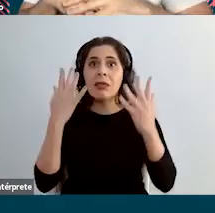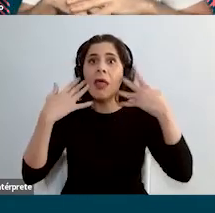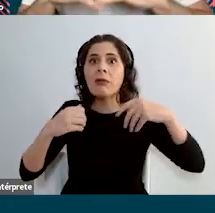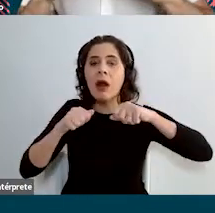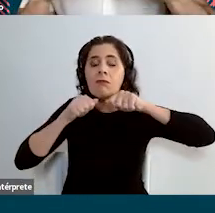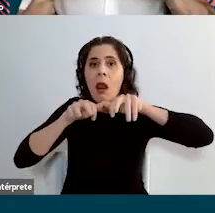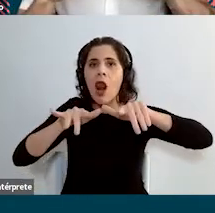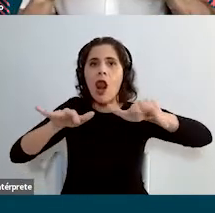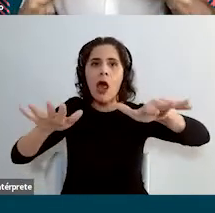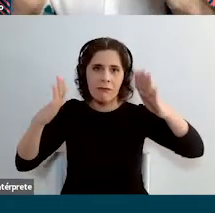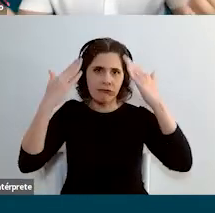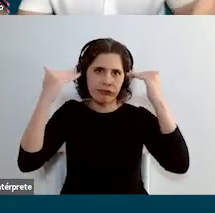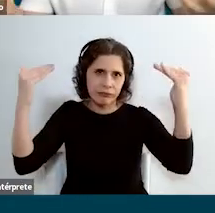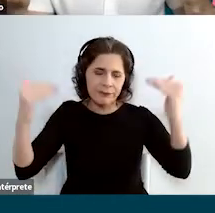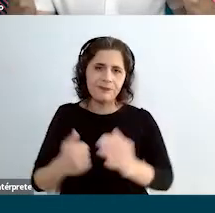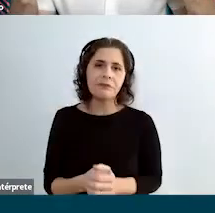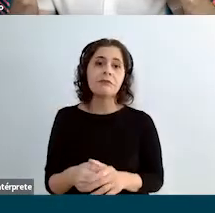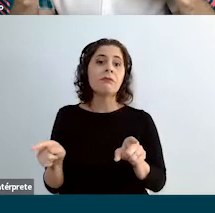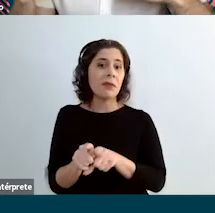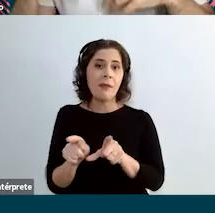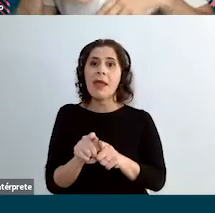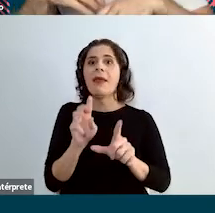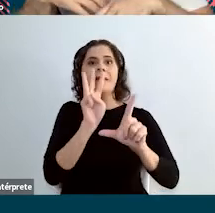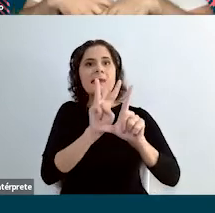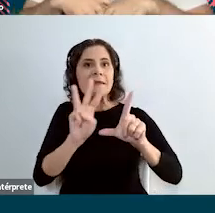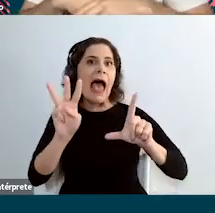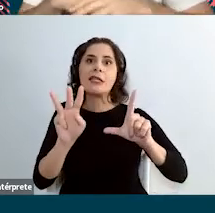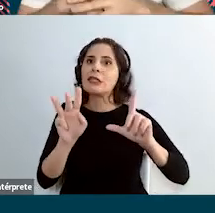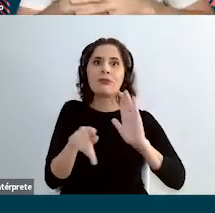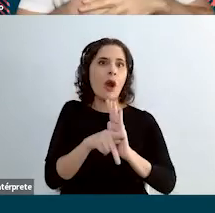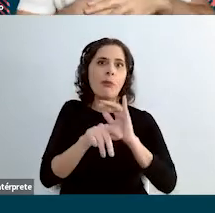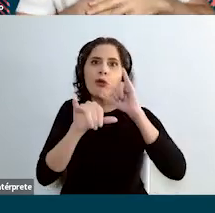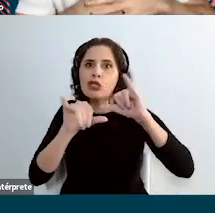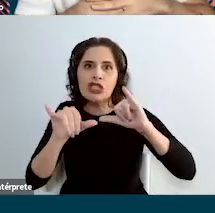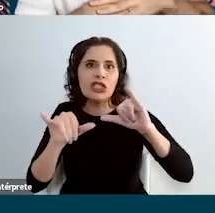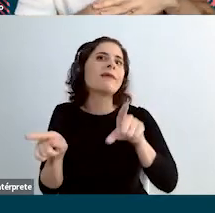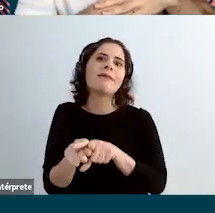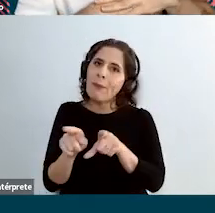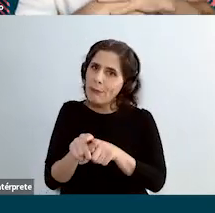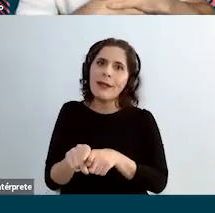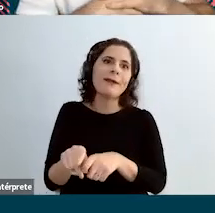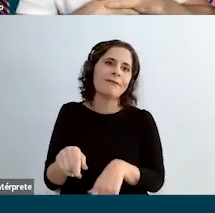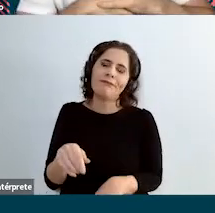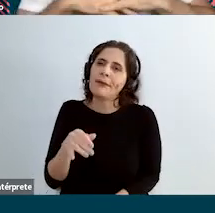E, além disso, né, a gente viu até os portais de notícia criando matérias sobre o jogo. Então, a gente saiu